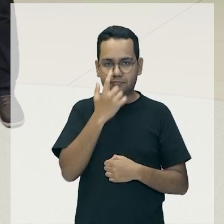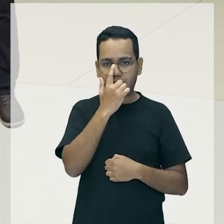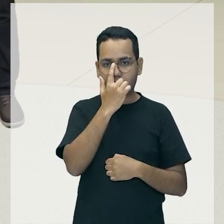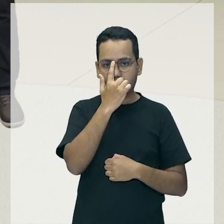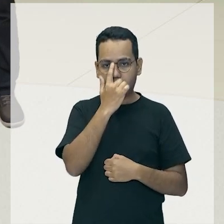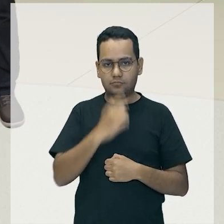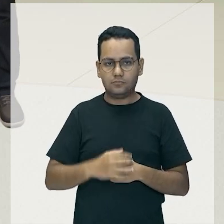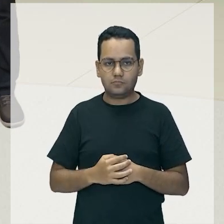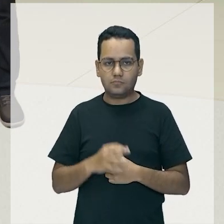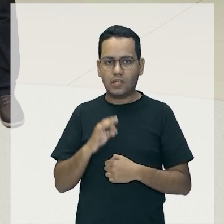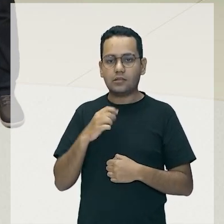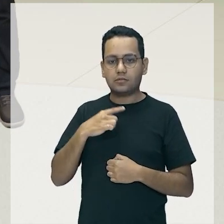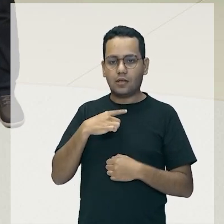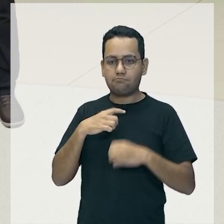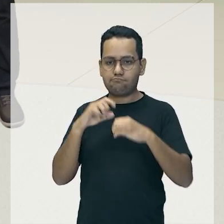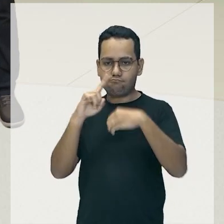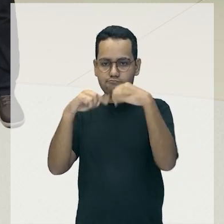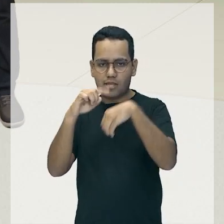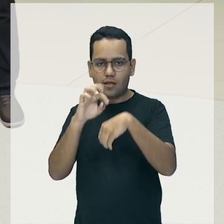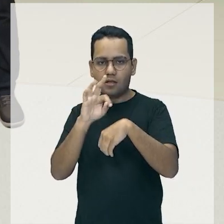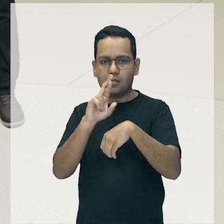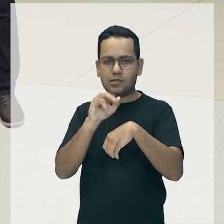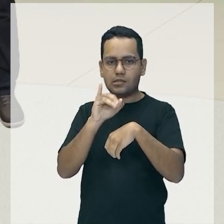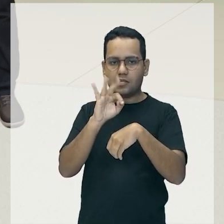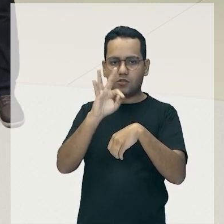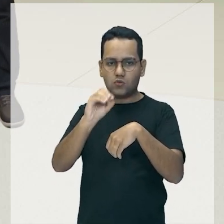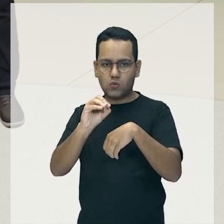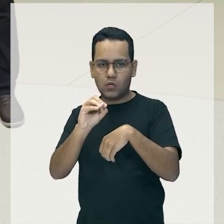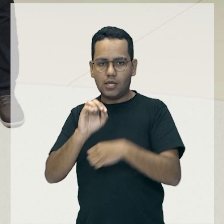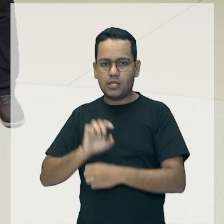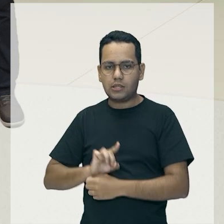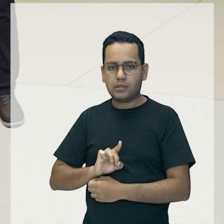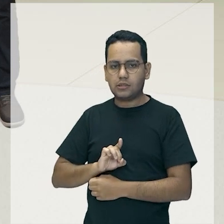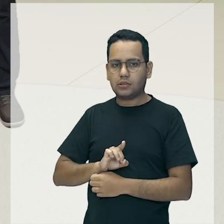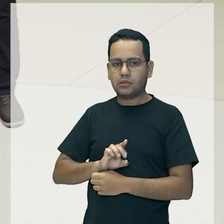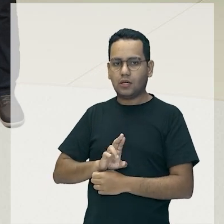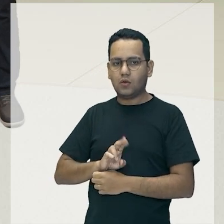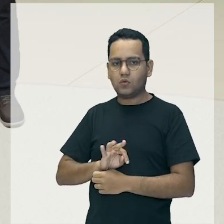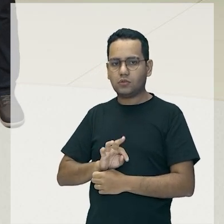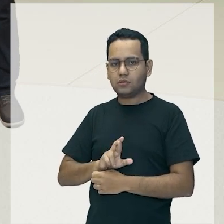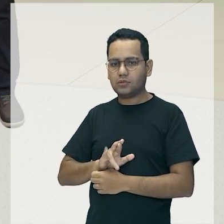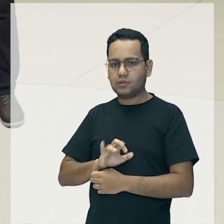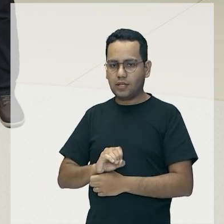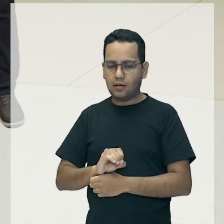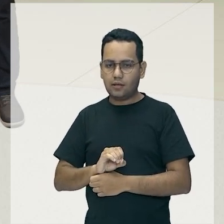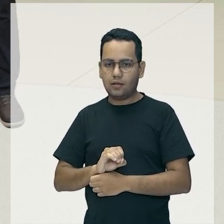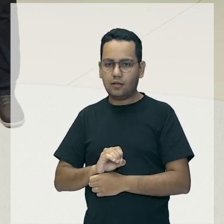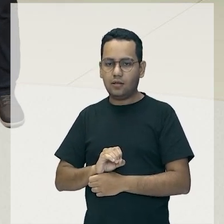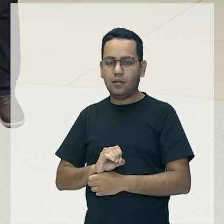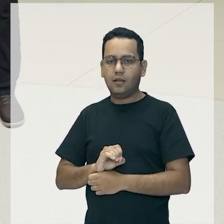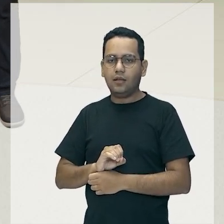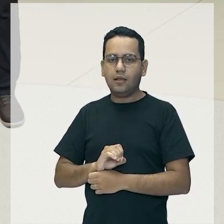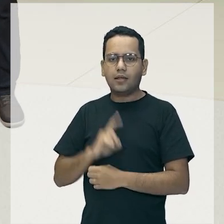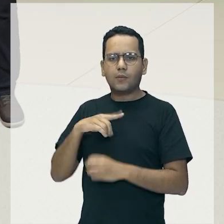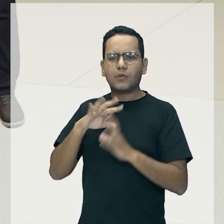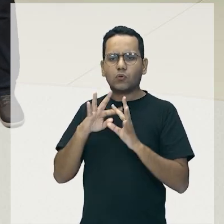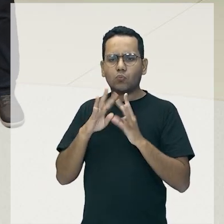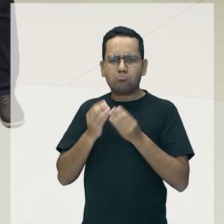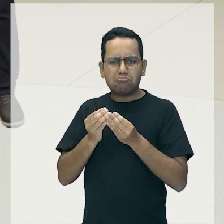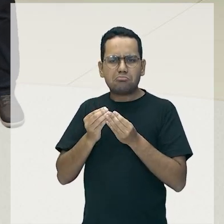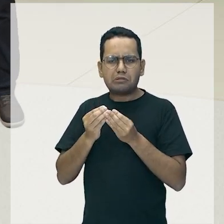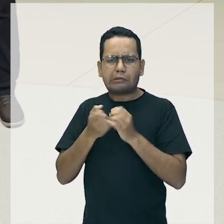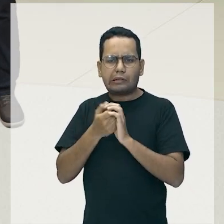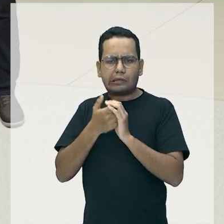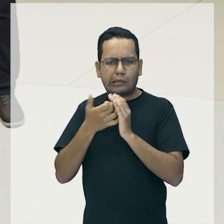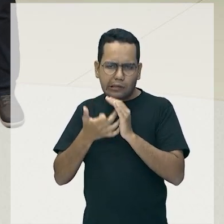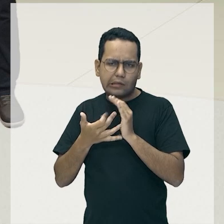eu tenho trítio e eu tenho deutério, tá, pessoal? Que são isótopos do hidrogênio, tá? Quando esses